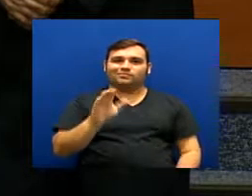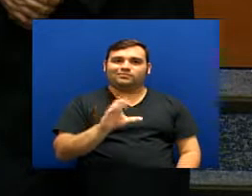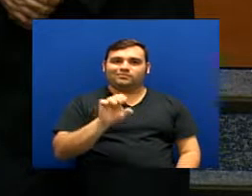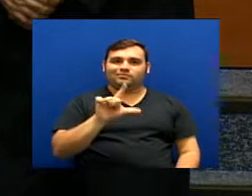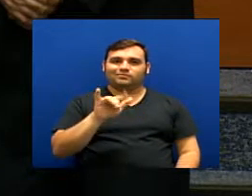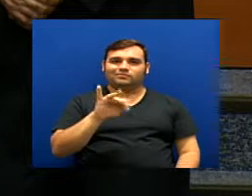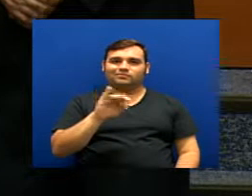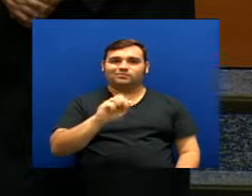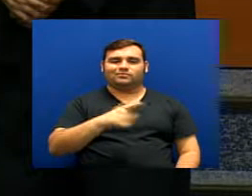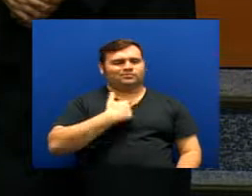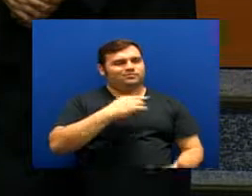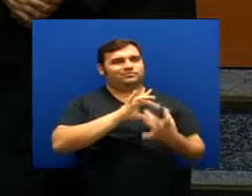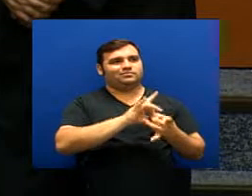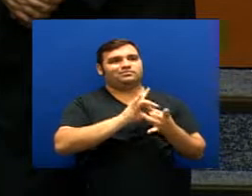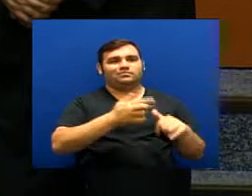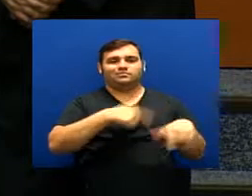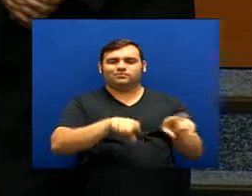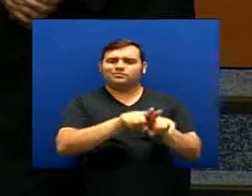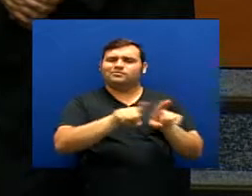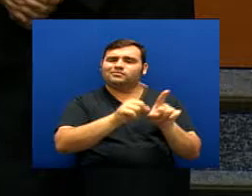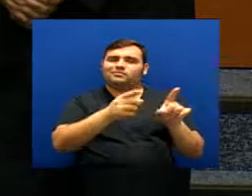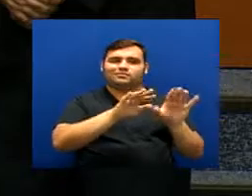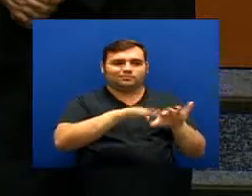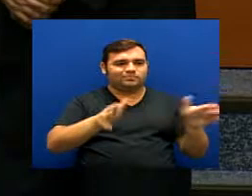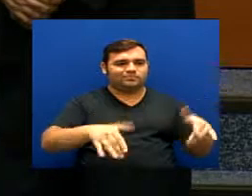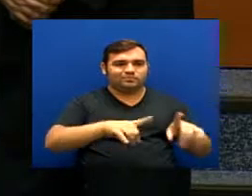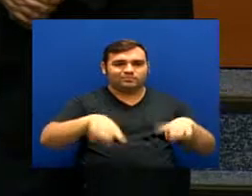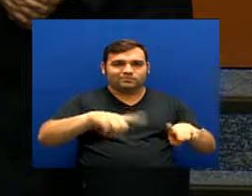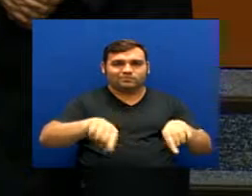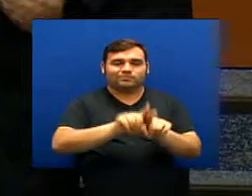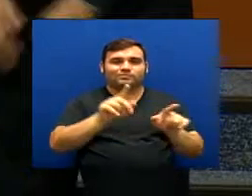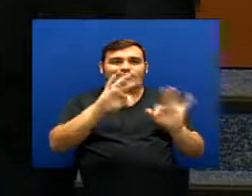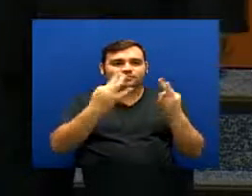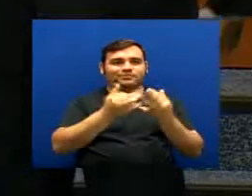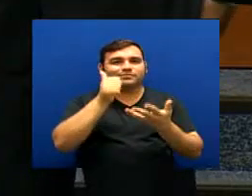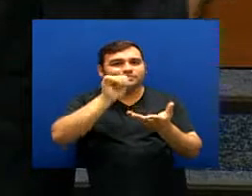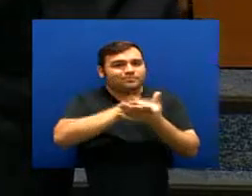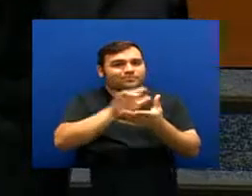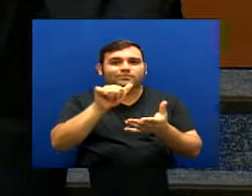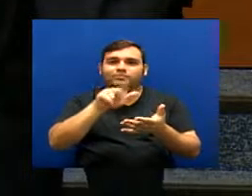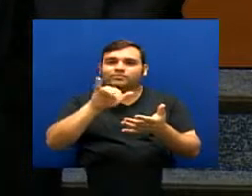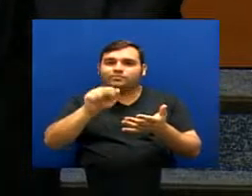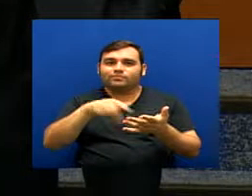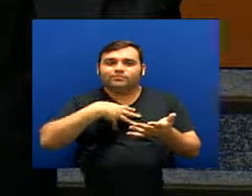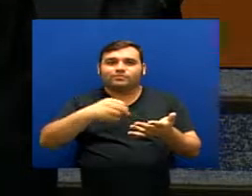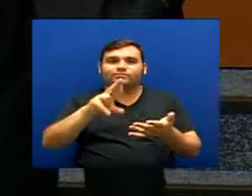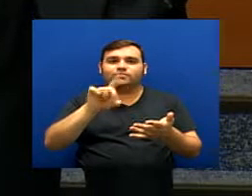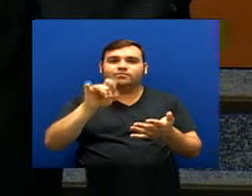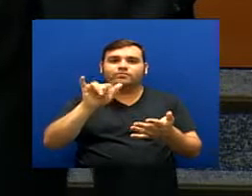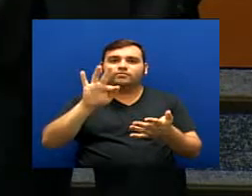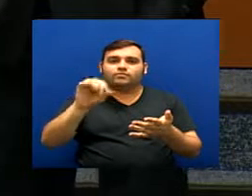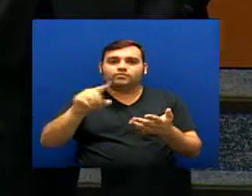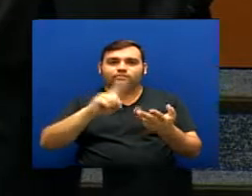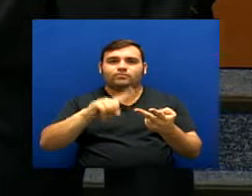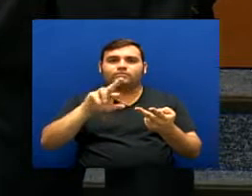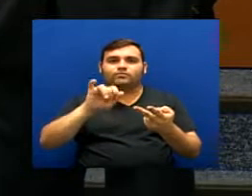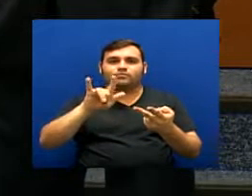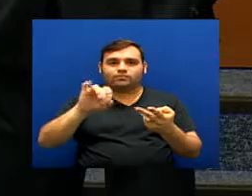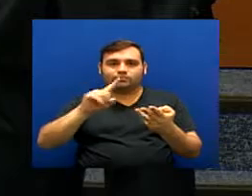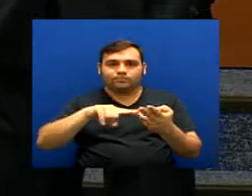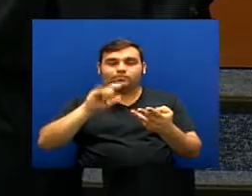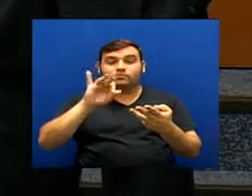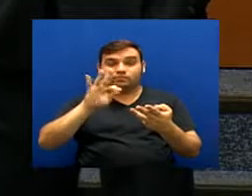é o mesmo, portanto, vou só passar as suas mãos com a mesma satisfação, a mesma honra, professor, meu companheiro